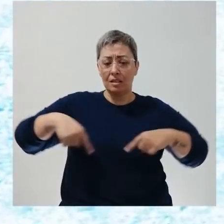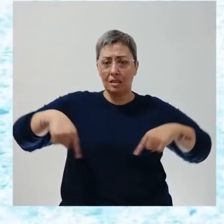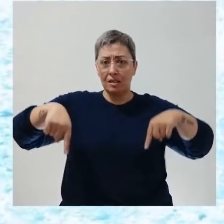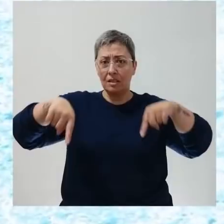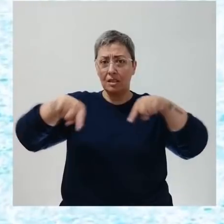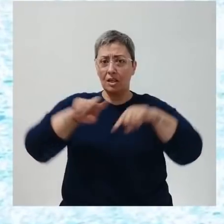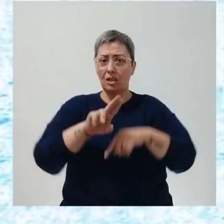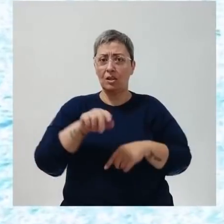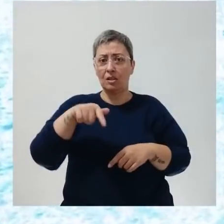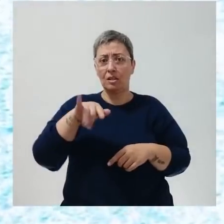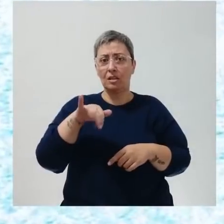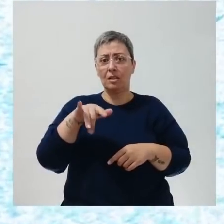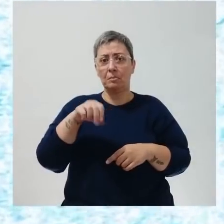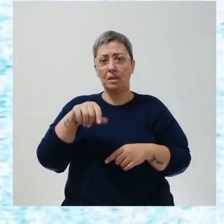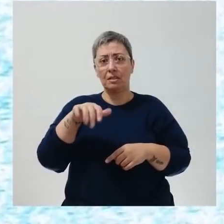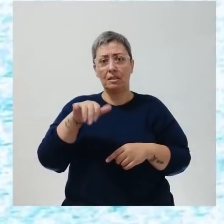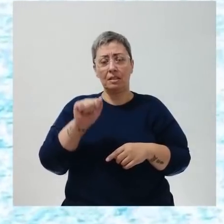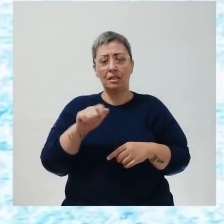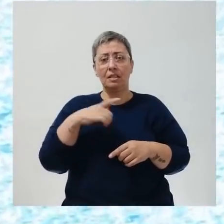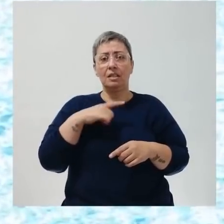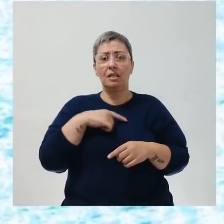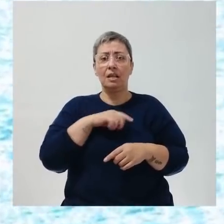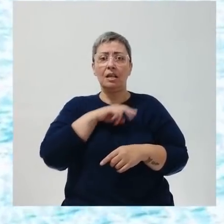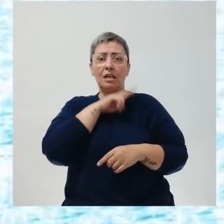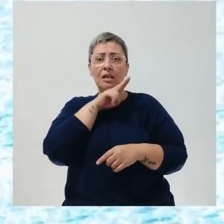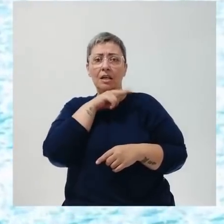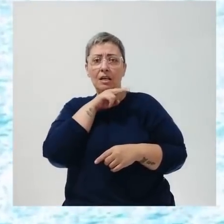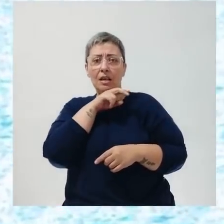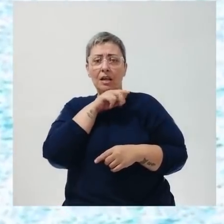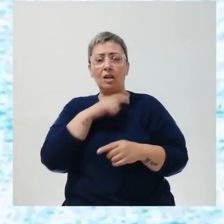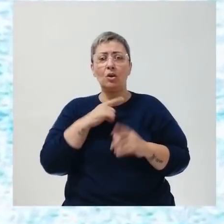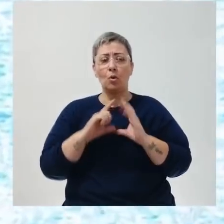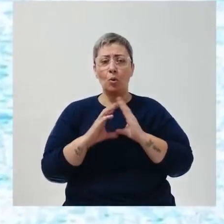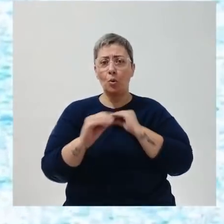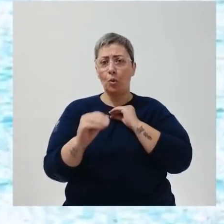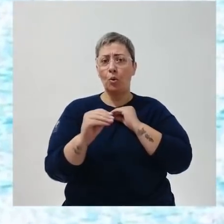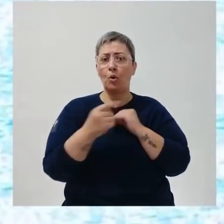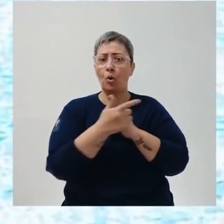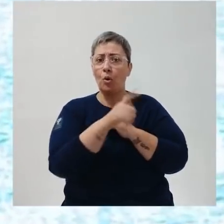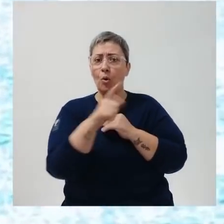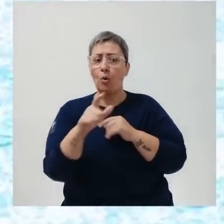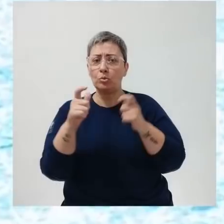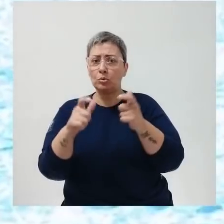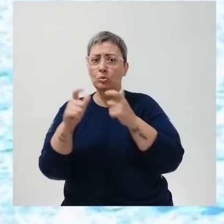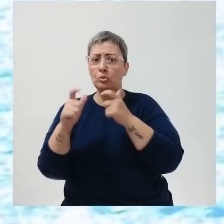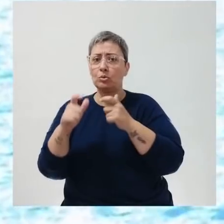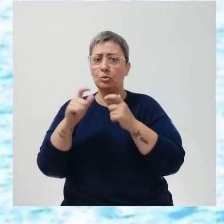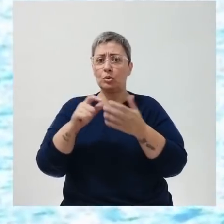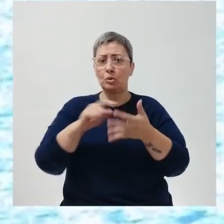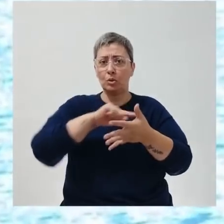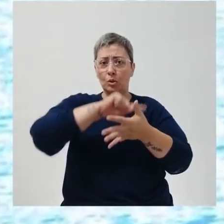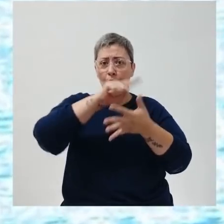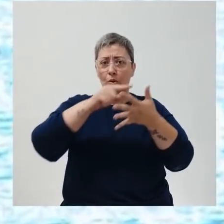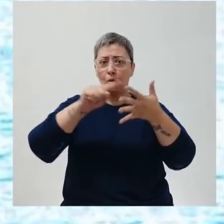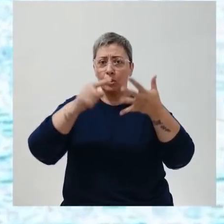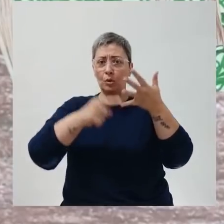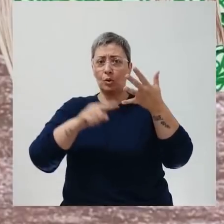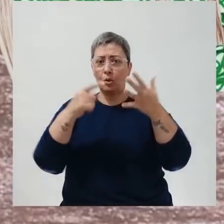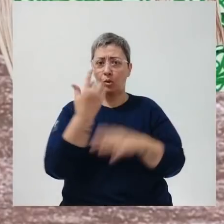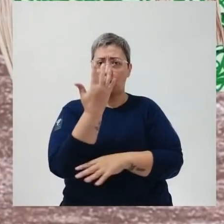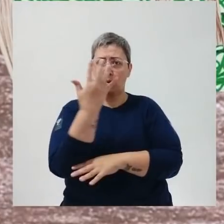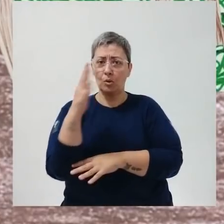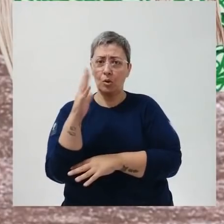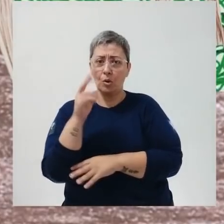Queimada Grande, em que as jararacas e Lhoa fugiram para outros lugares da Mata Atlântica.